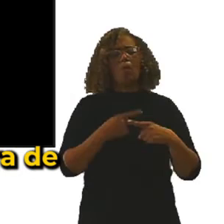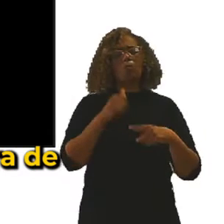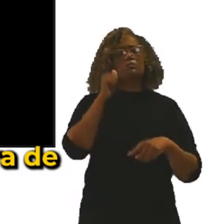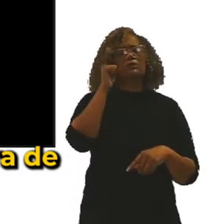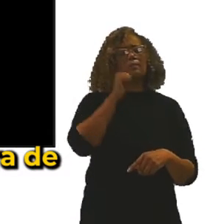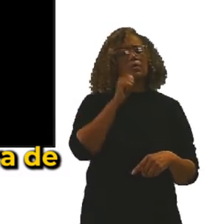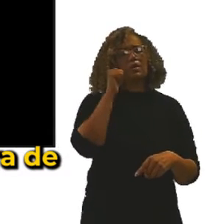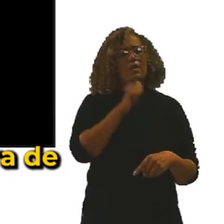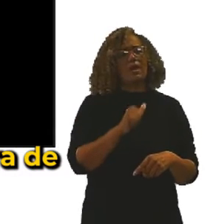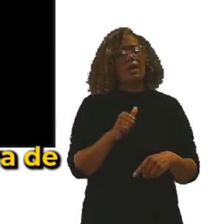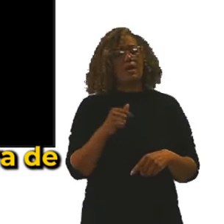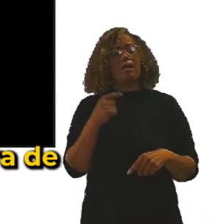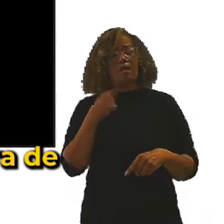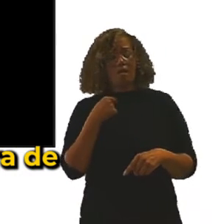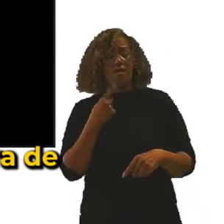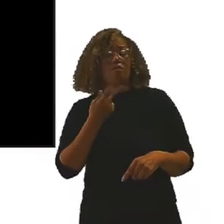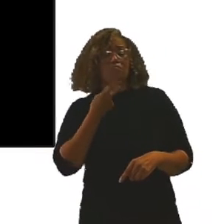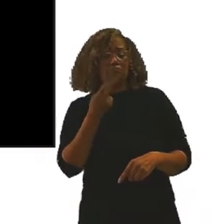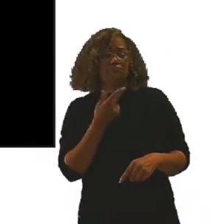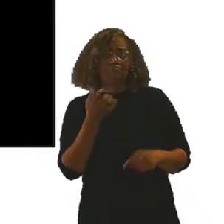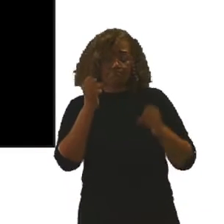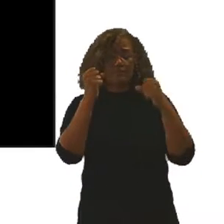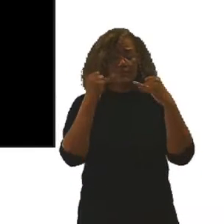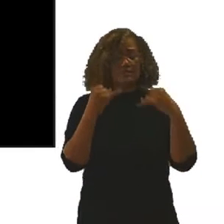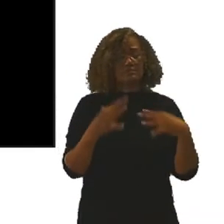na estrutura de gênero e, então,